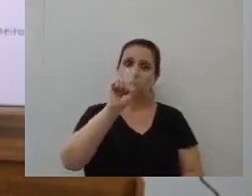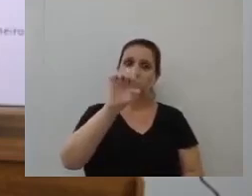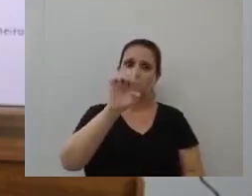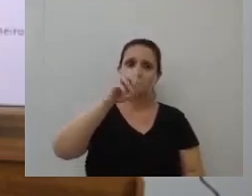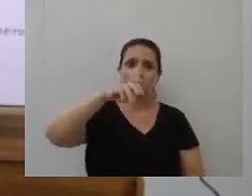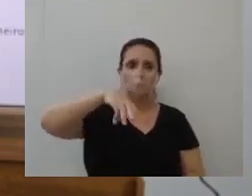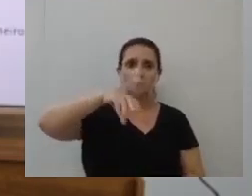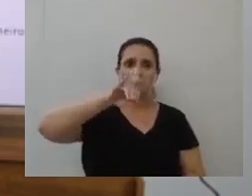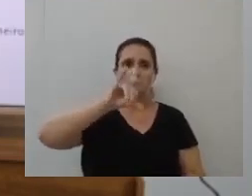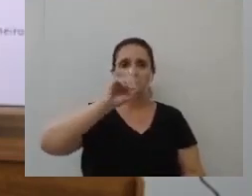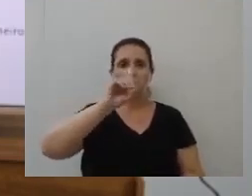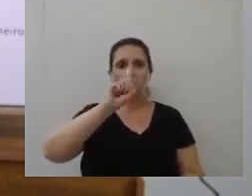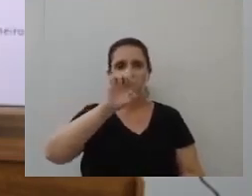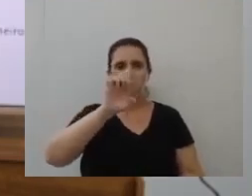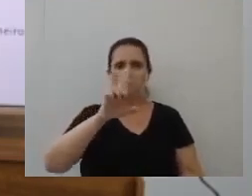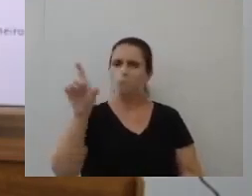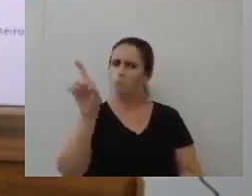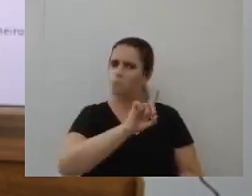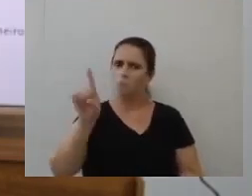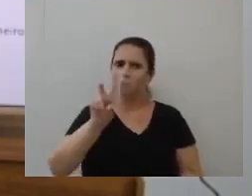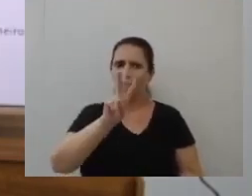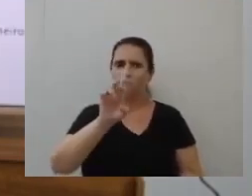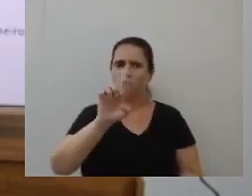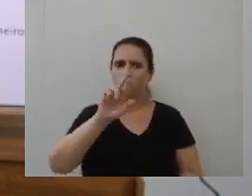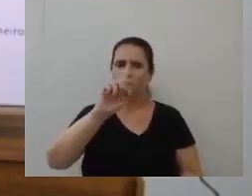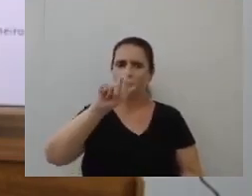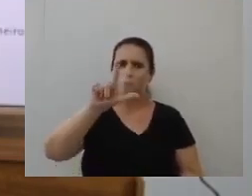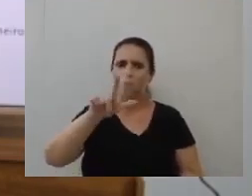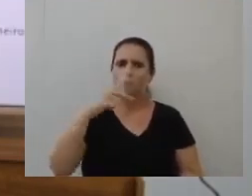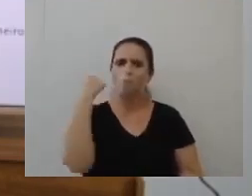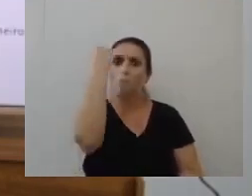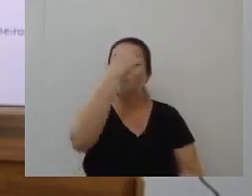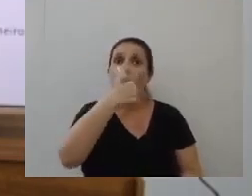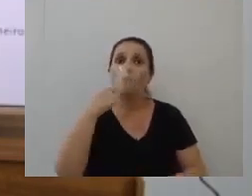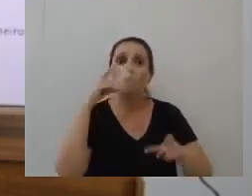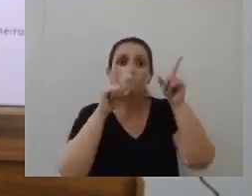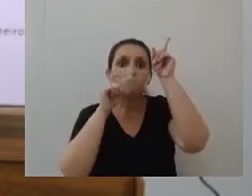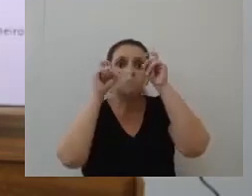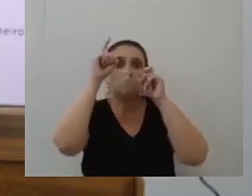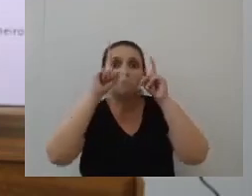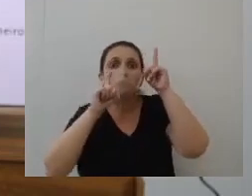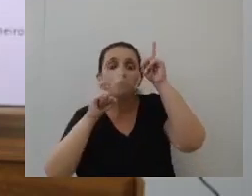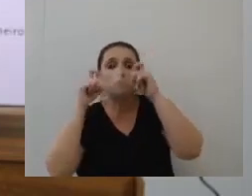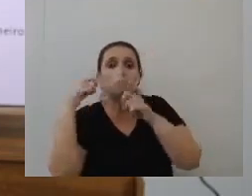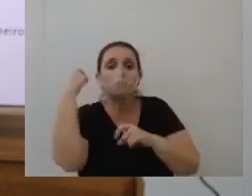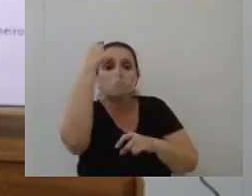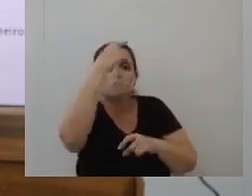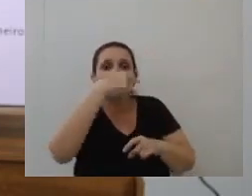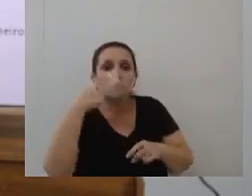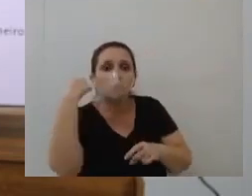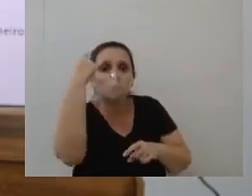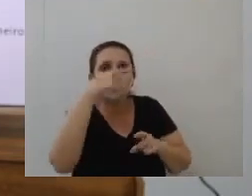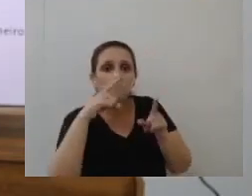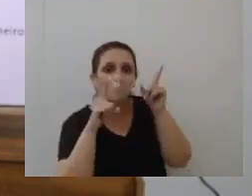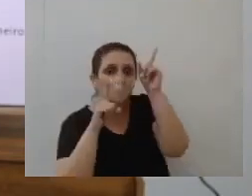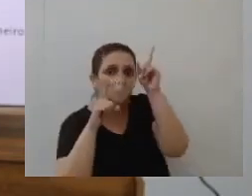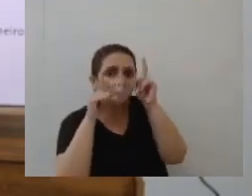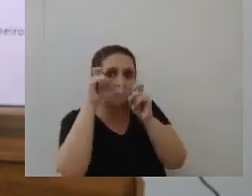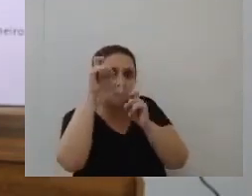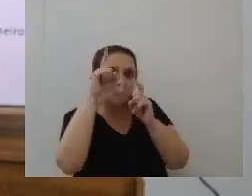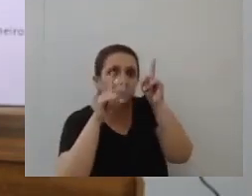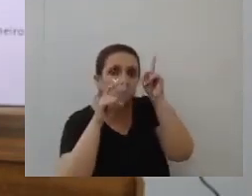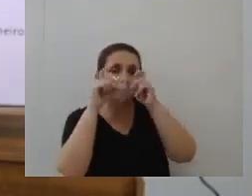outro processo não verbal que está gerando sentido, que é o rosto, é o semblante. Não é só a fala, não é